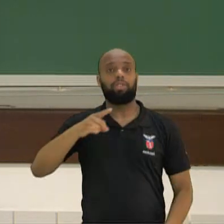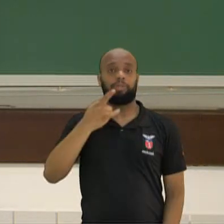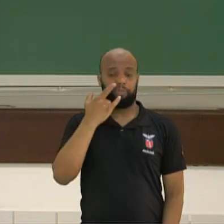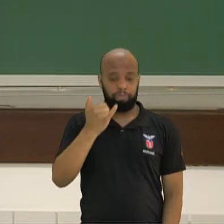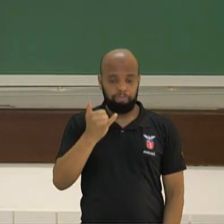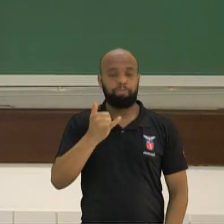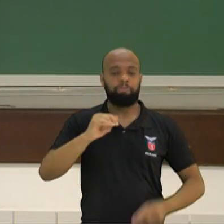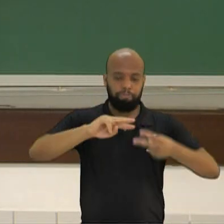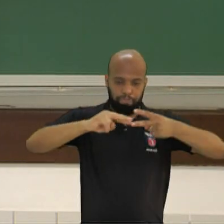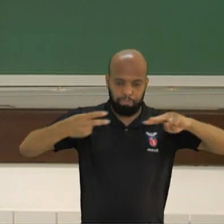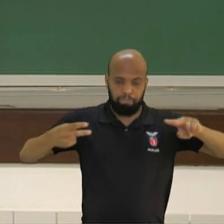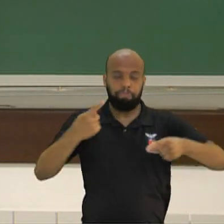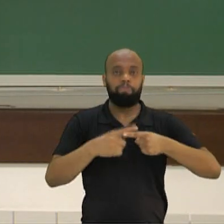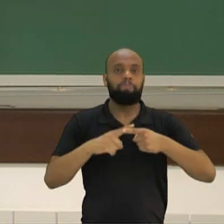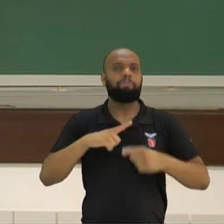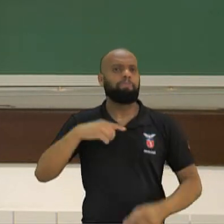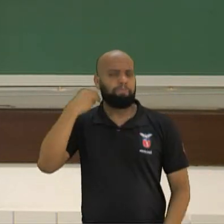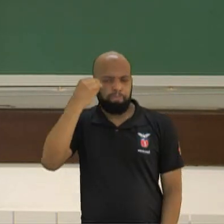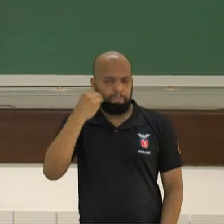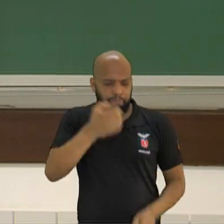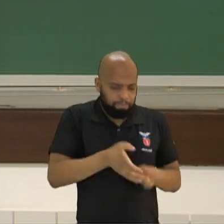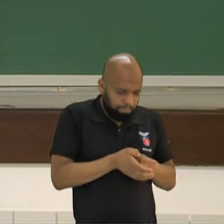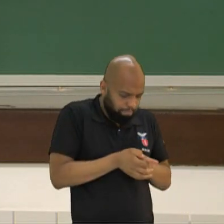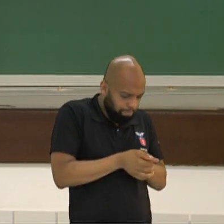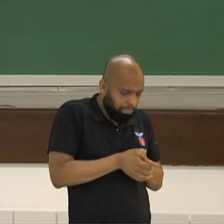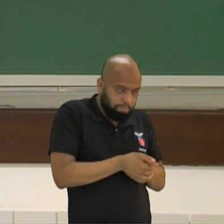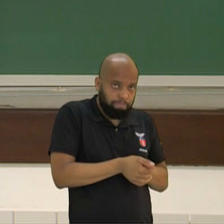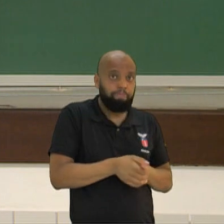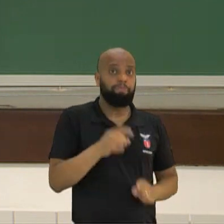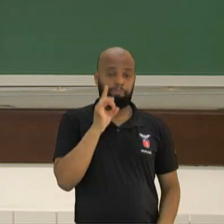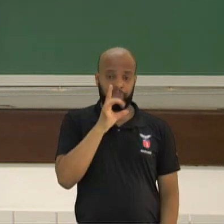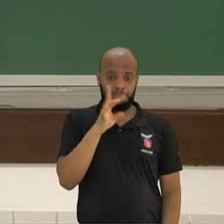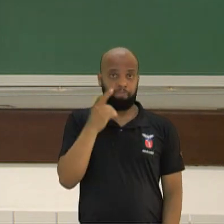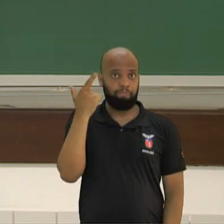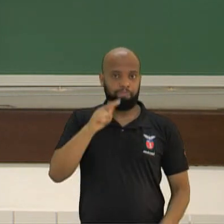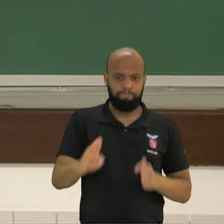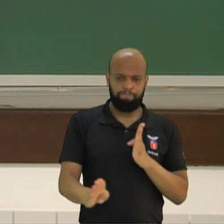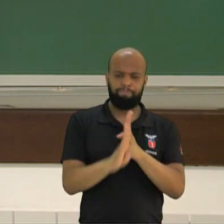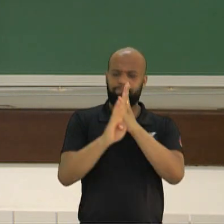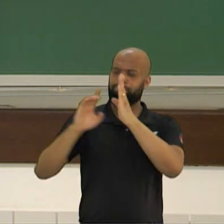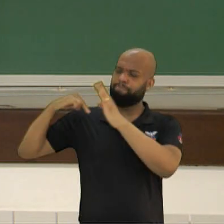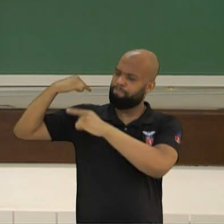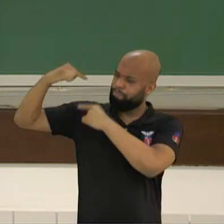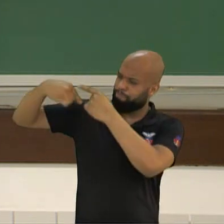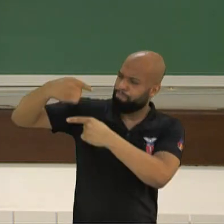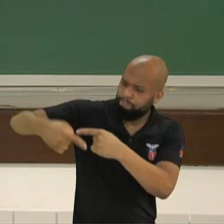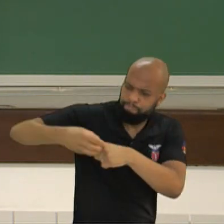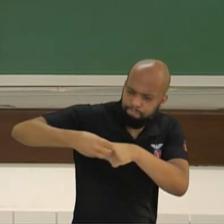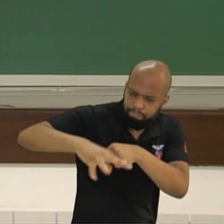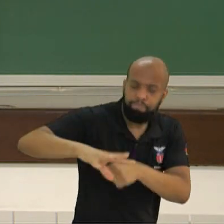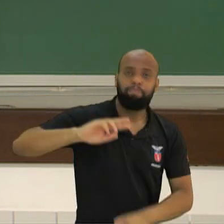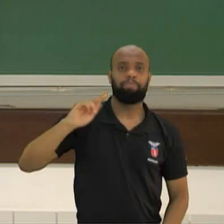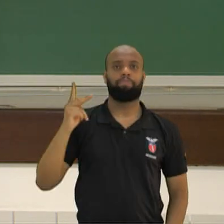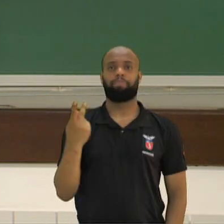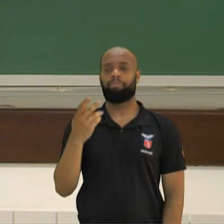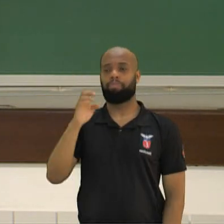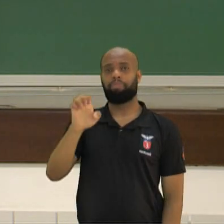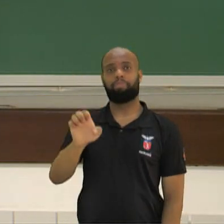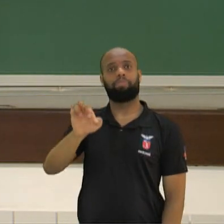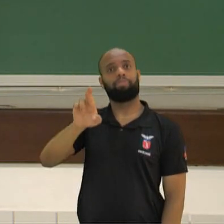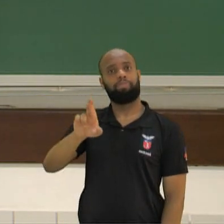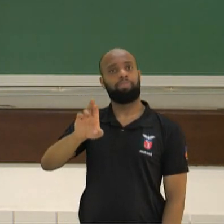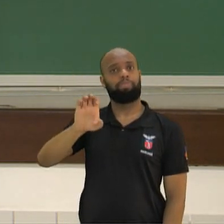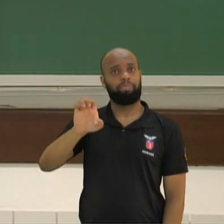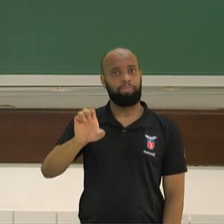pois através de experimentos com ervilhas, descobriu várias coisas relativas à hereditariedade. Vamos retirar algumas palavras disso